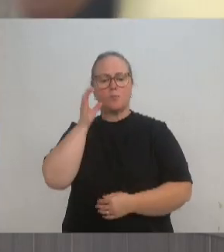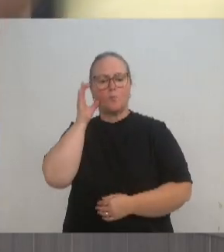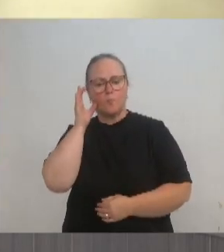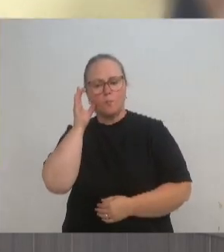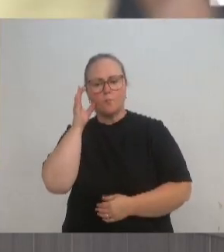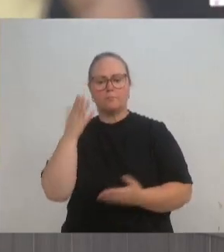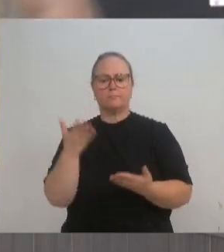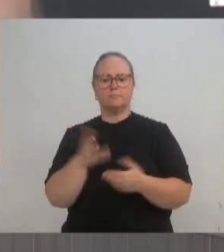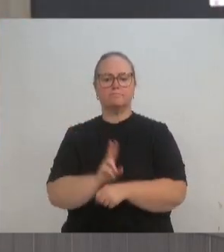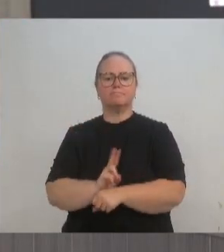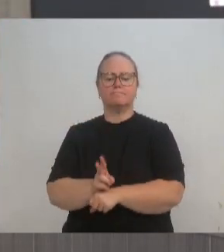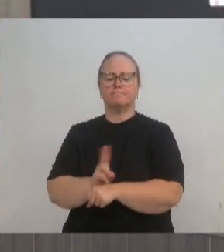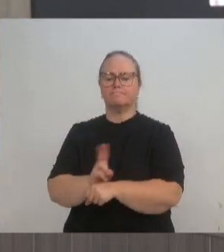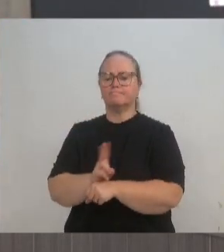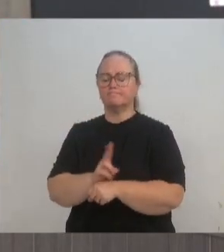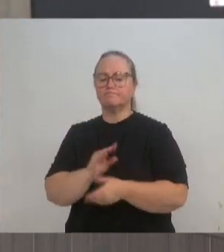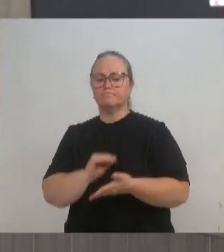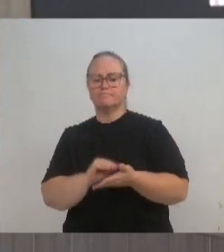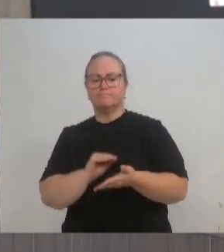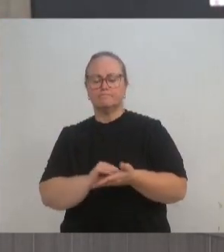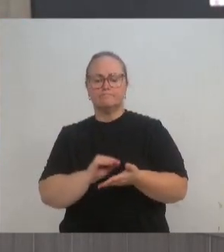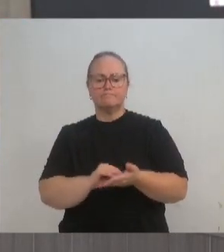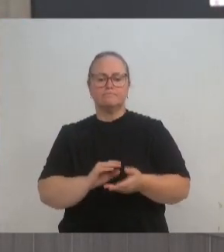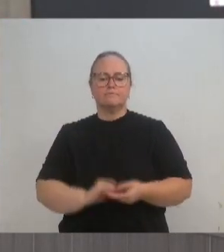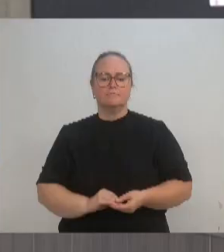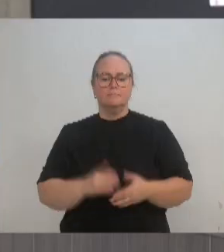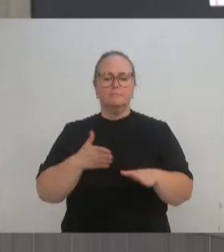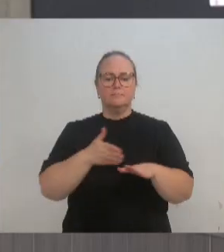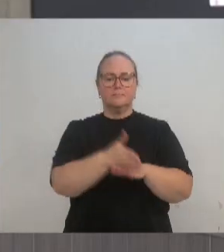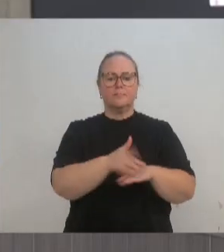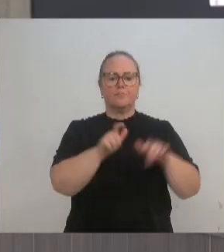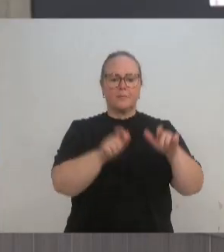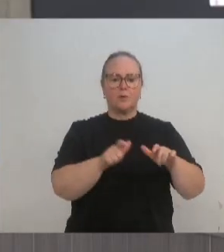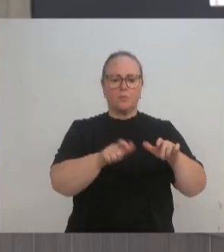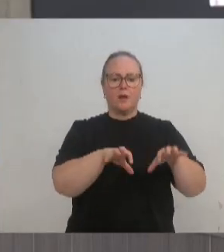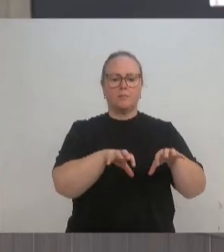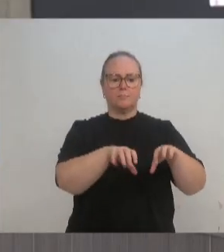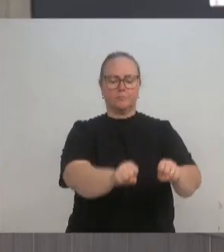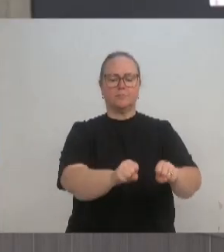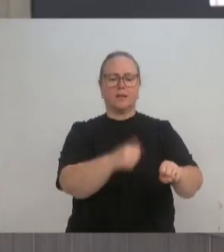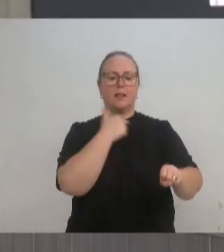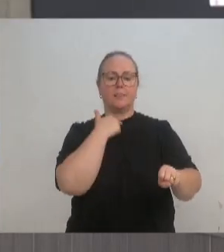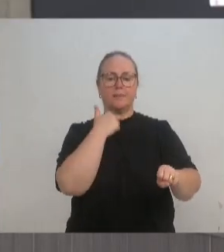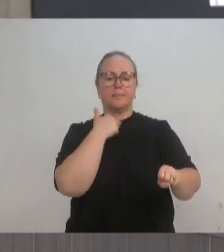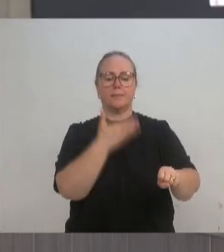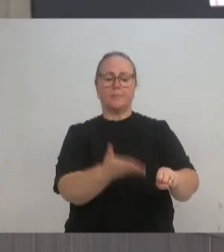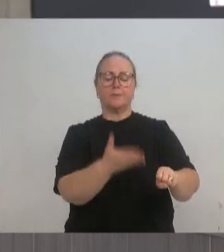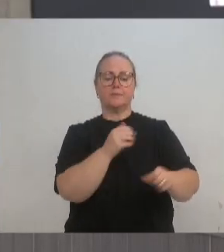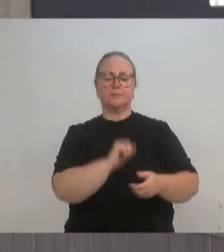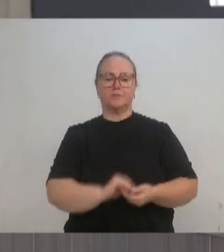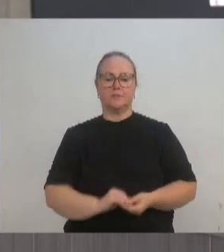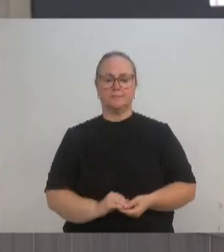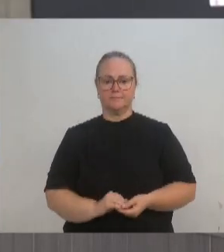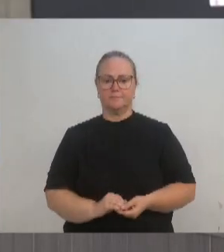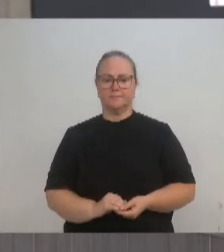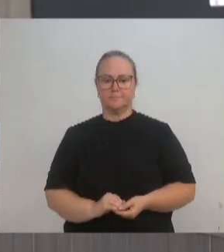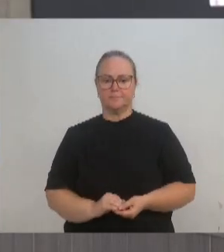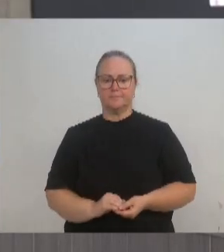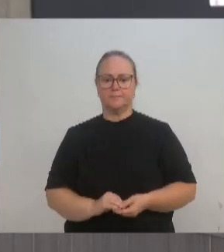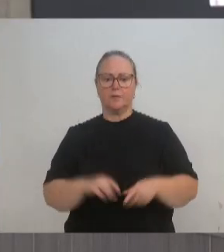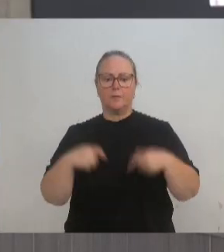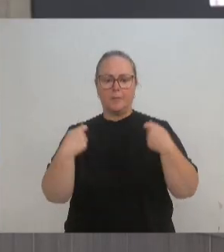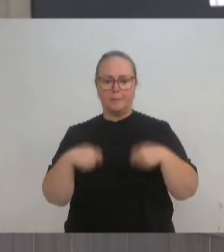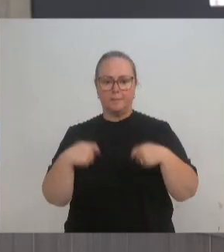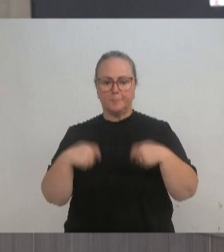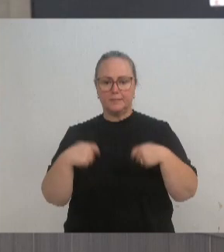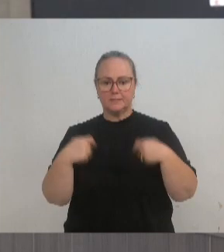na fiscalização e ocupação de áreas que não deveriam estar sendo ocupadas. Então, acho que esse é um primeiro ponto que a gente